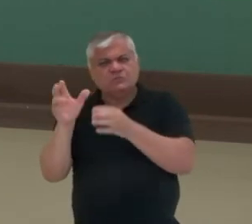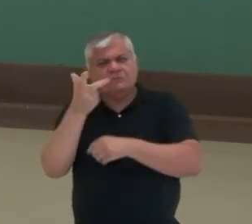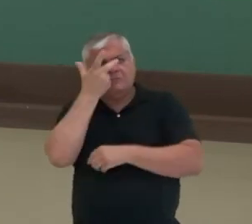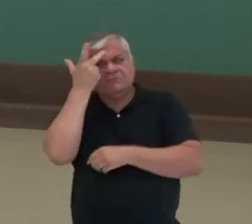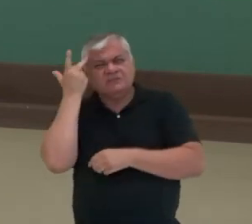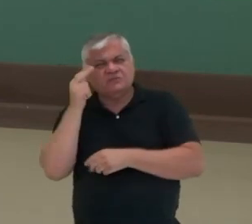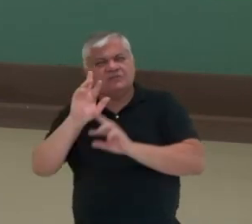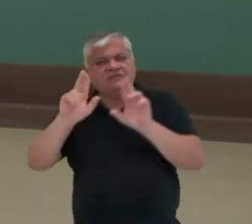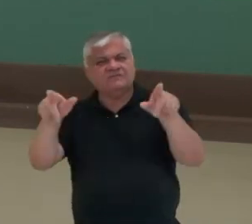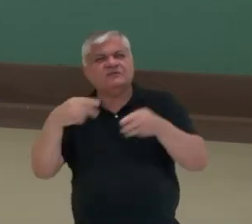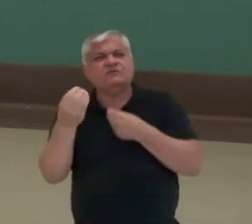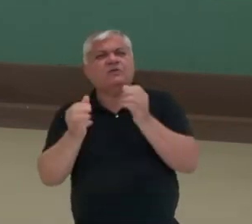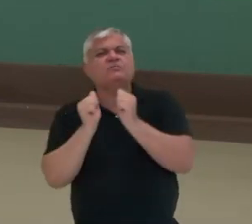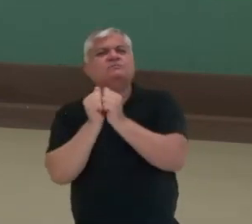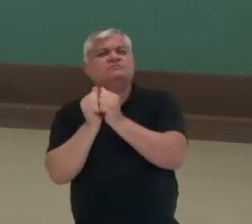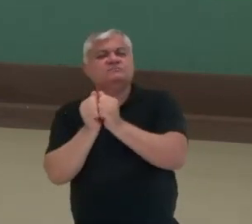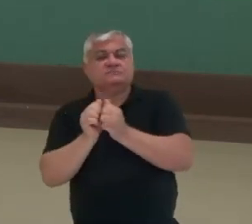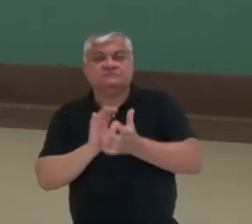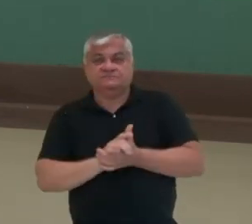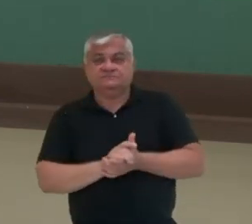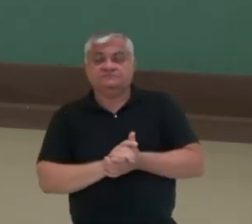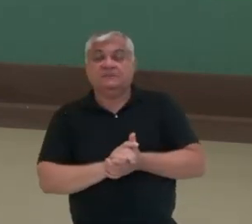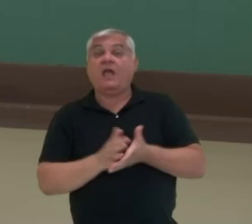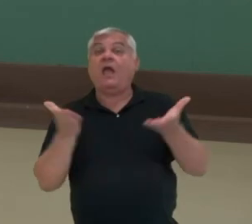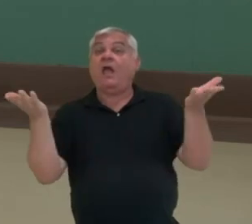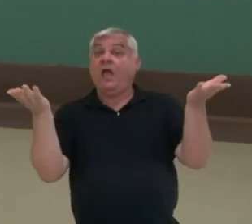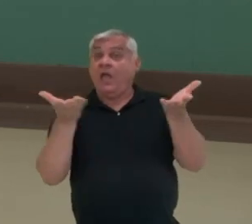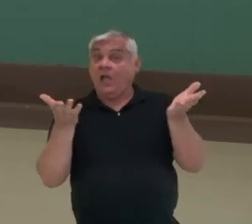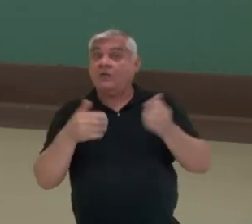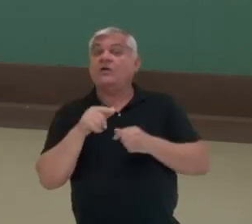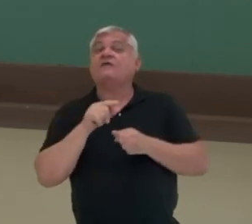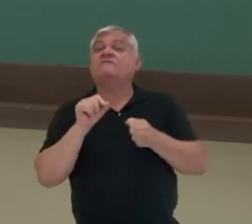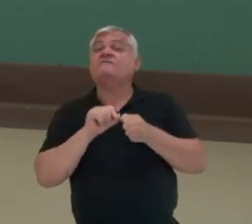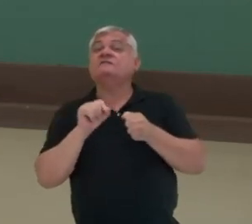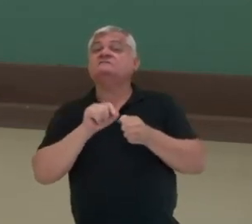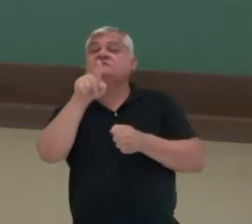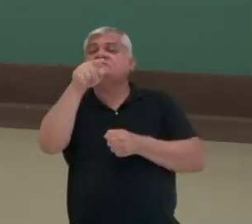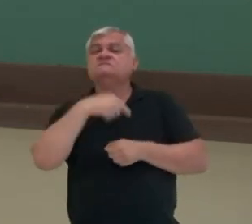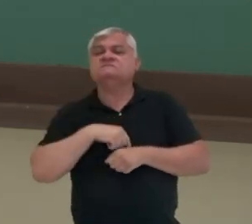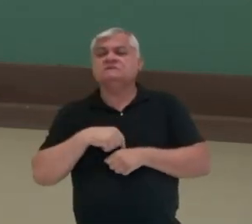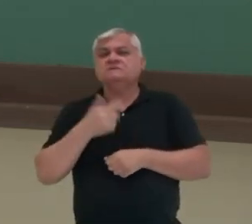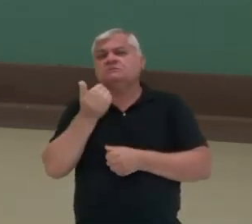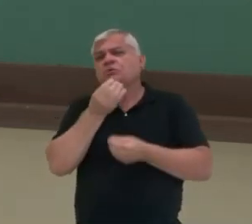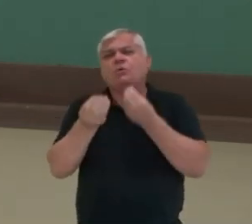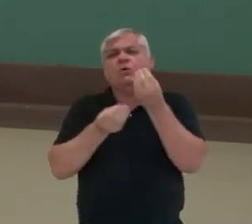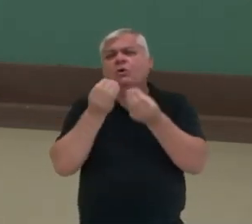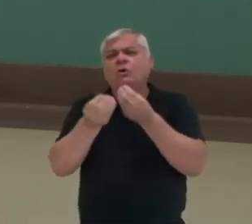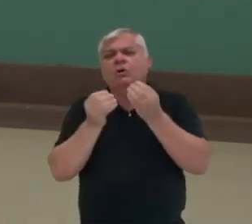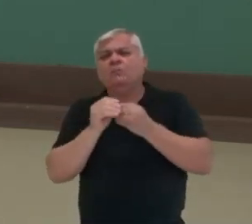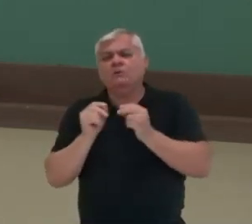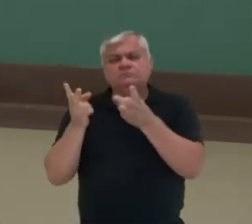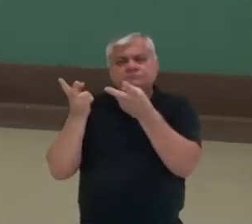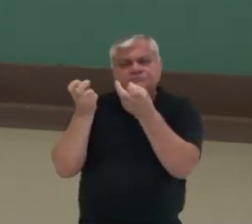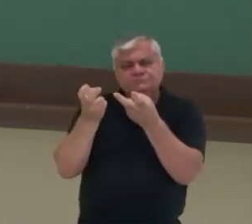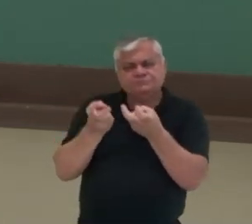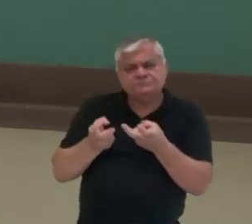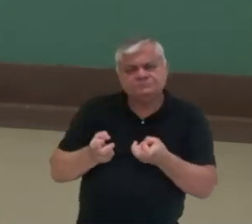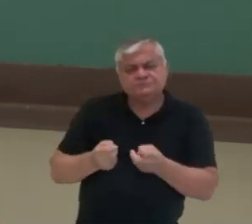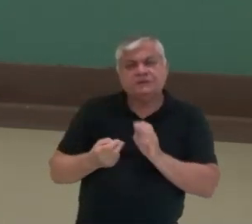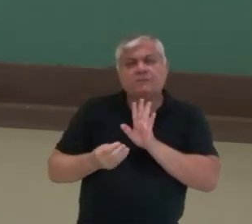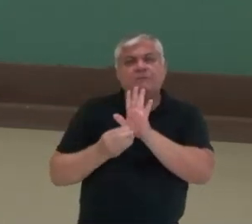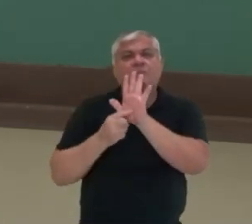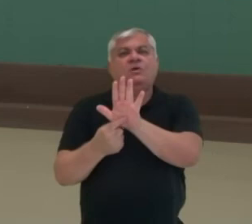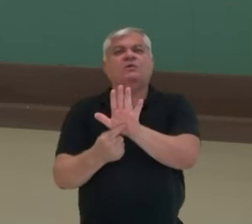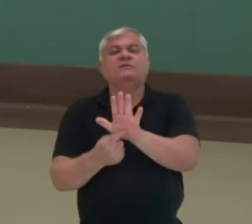E veja, a partir disso, vou te passar a análise, para você ter mais um norteador. Exemplificar este